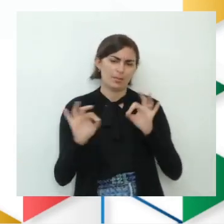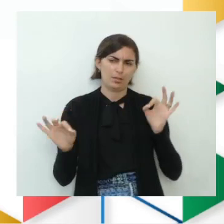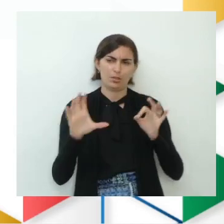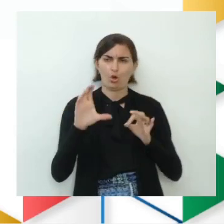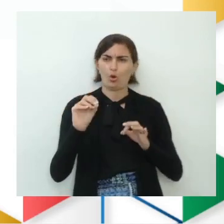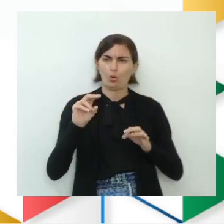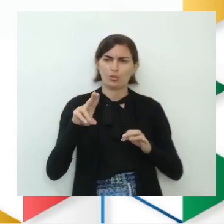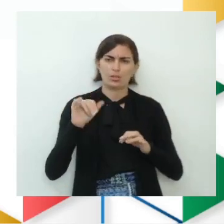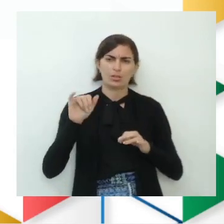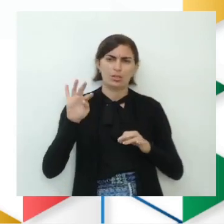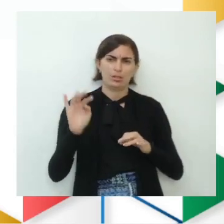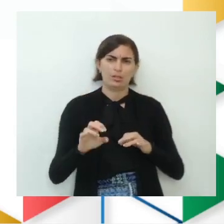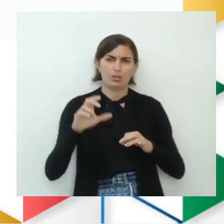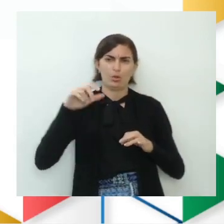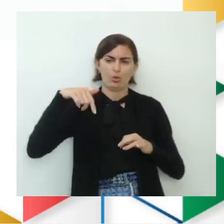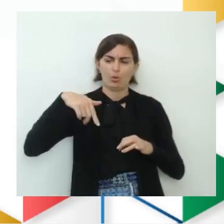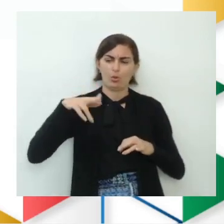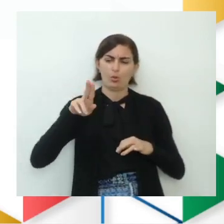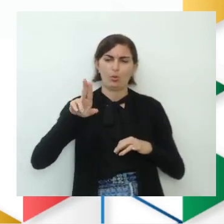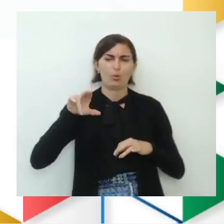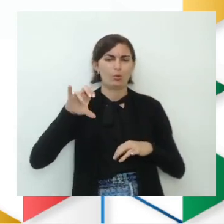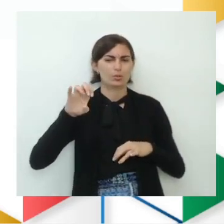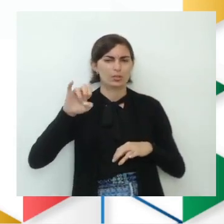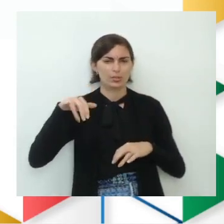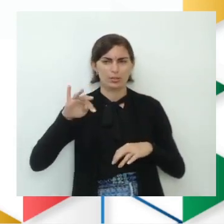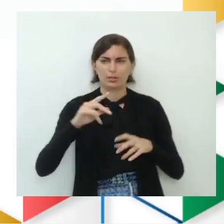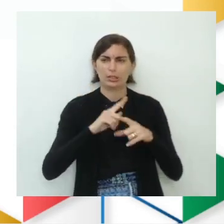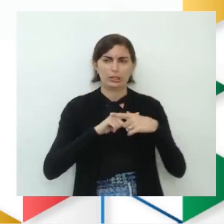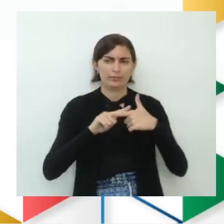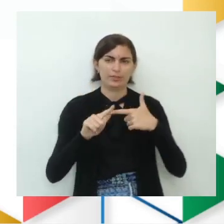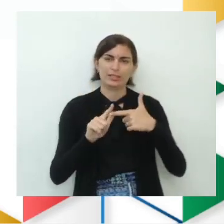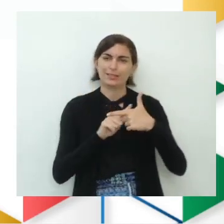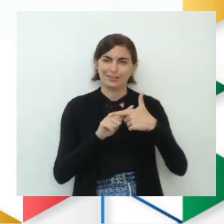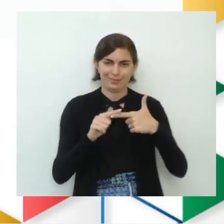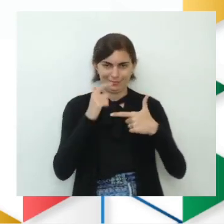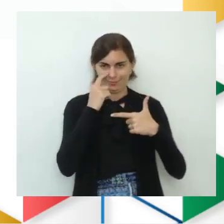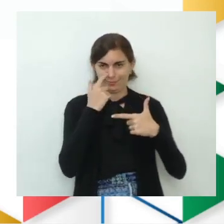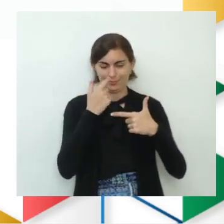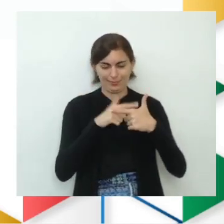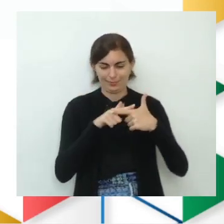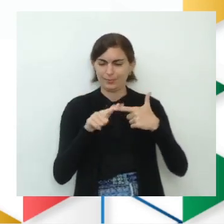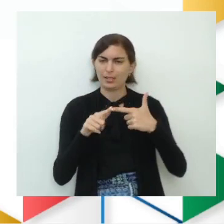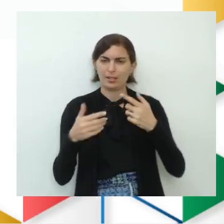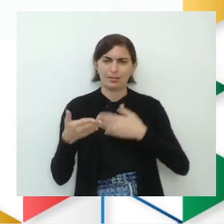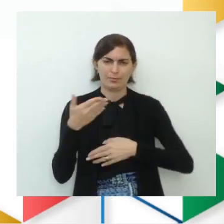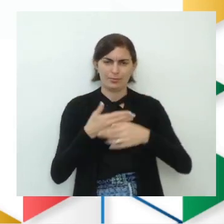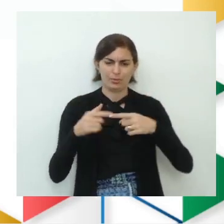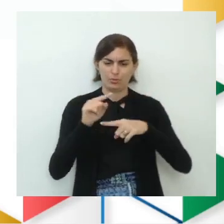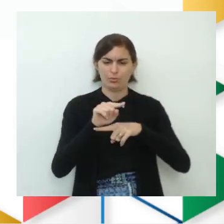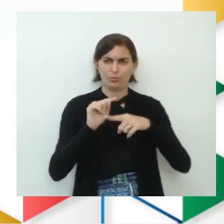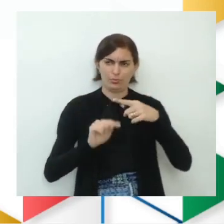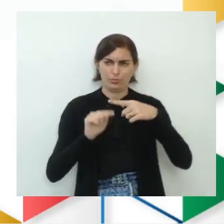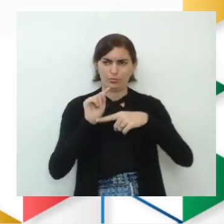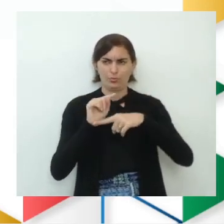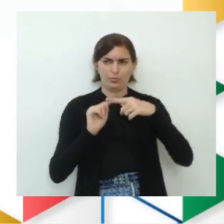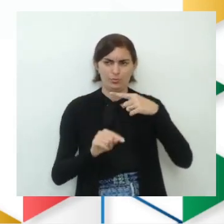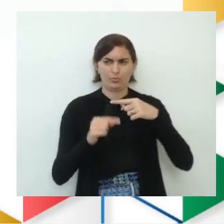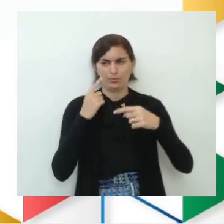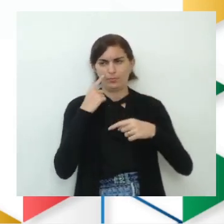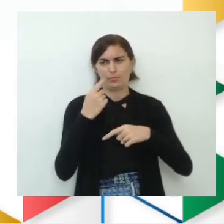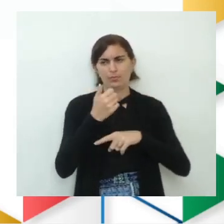quociente, lógico, né? Quociente, divisão, tá? Que a gente vai trabalhar na relação de operador e